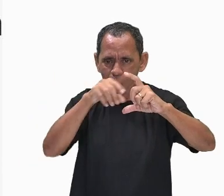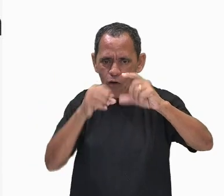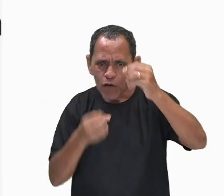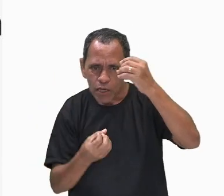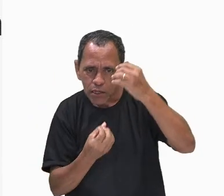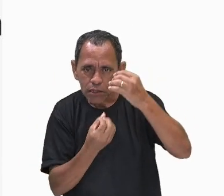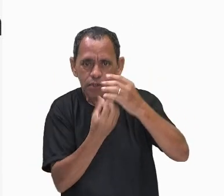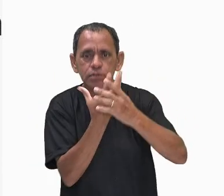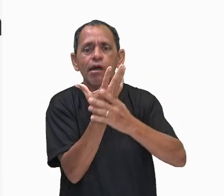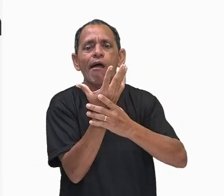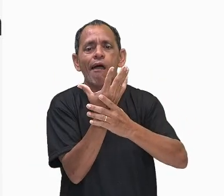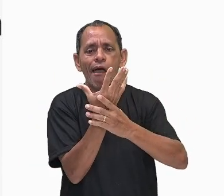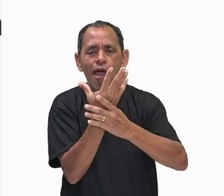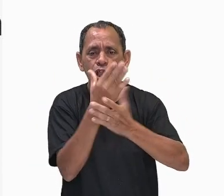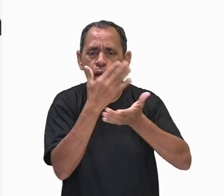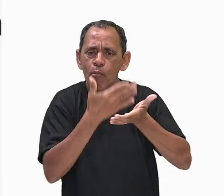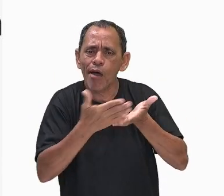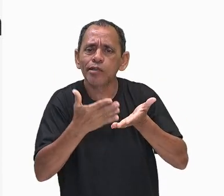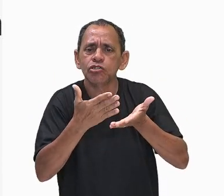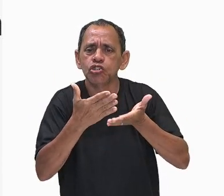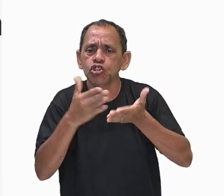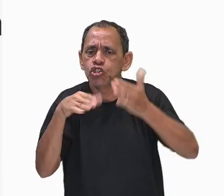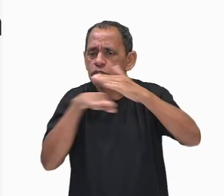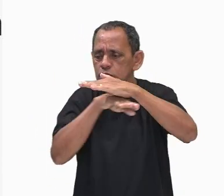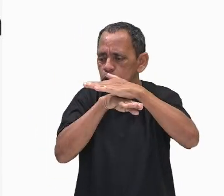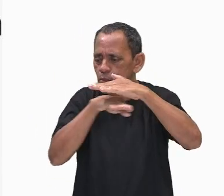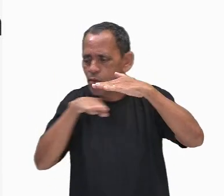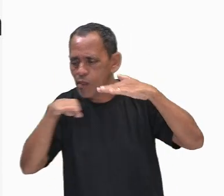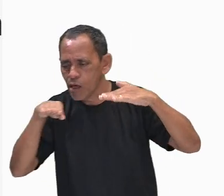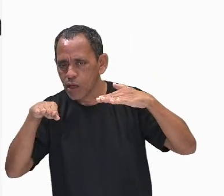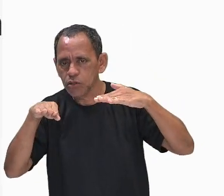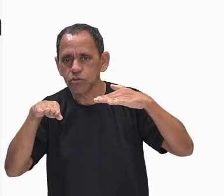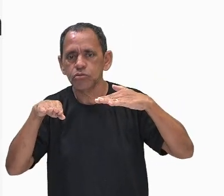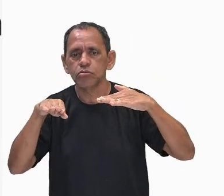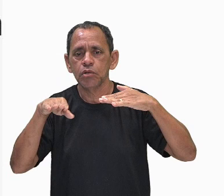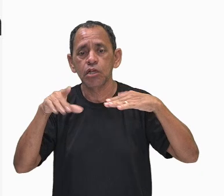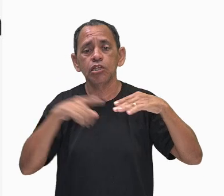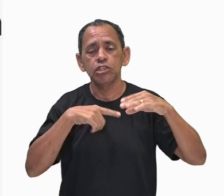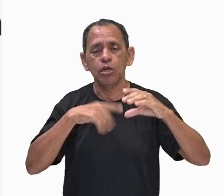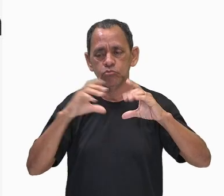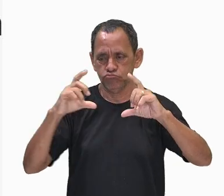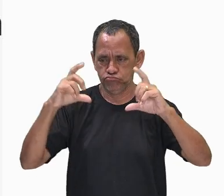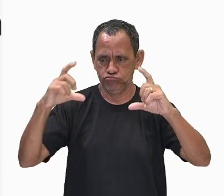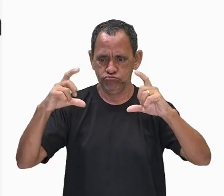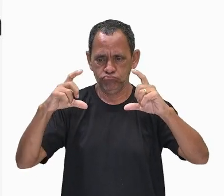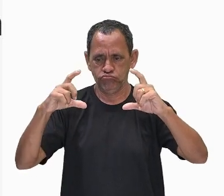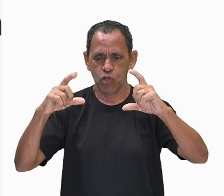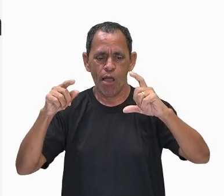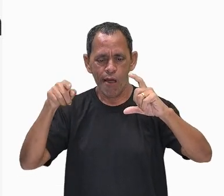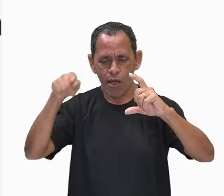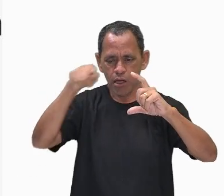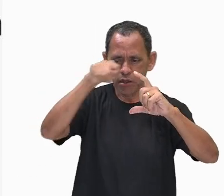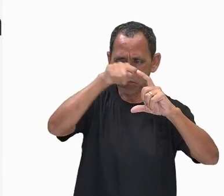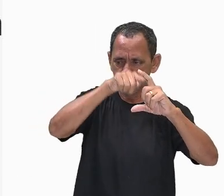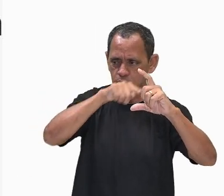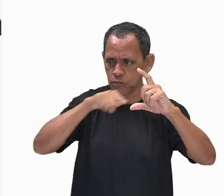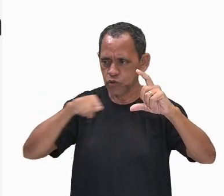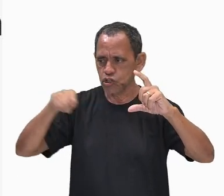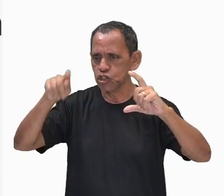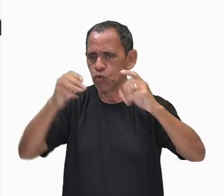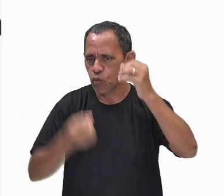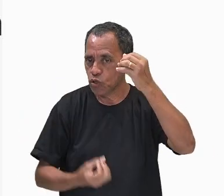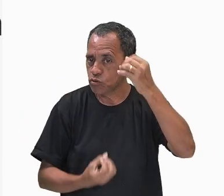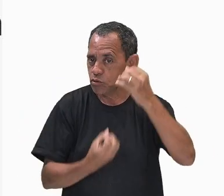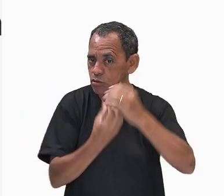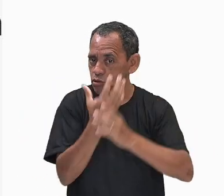Então, primeiramente nós temos ali nesse plano um círculo, Esse círculo que vai dar origem ao